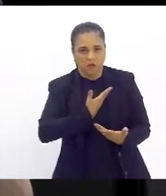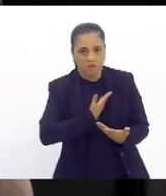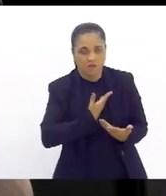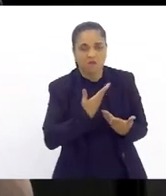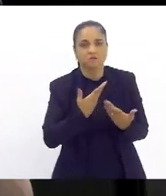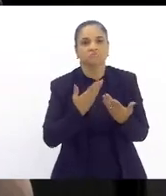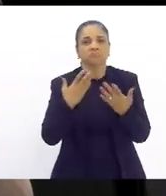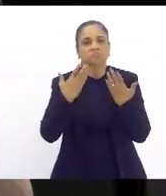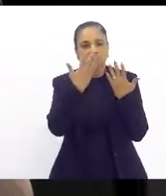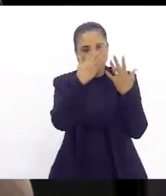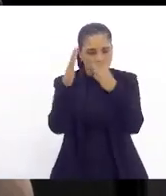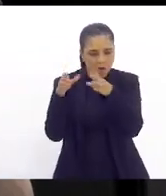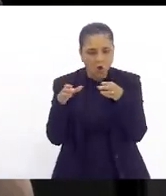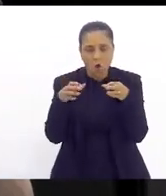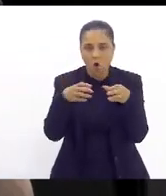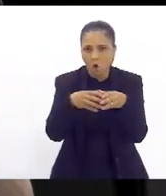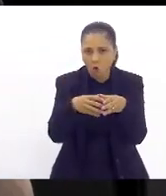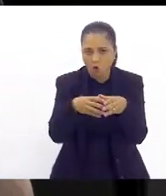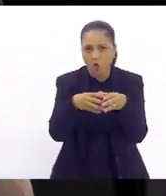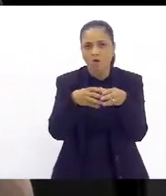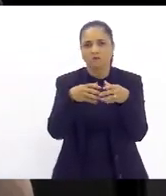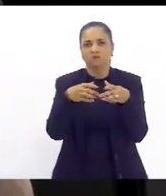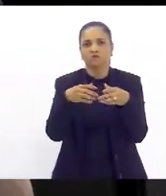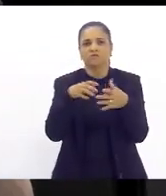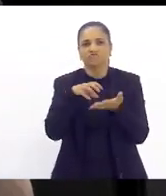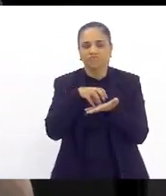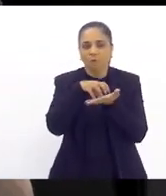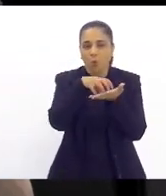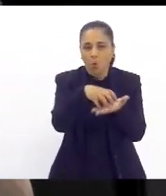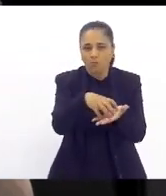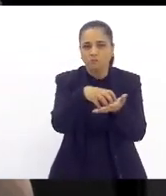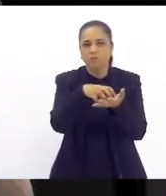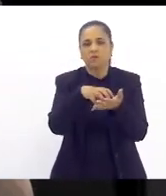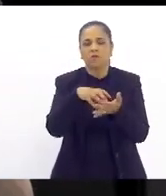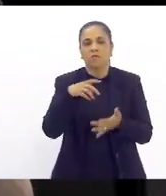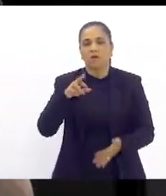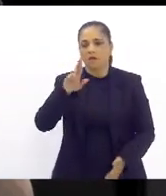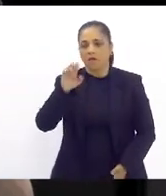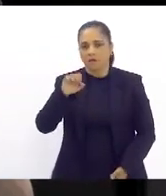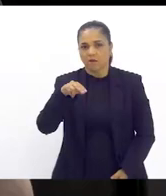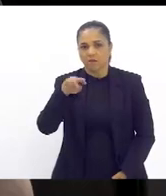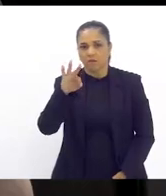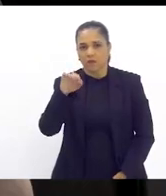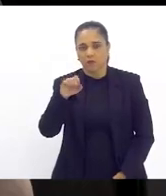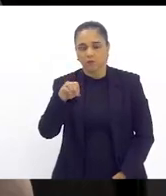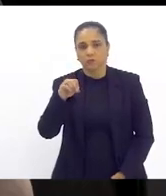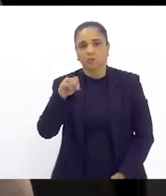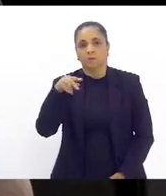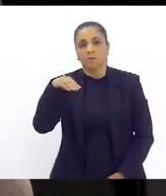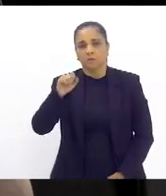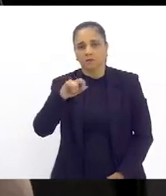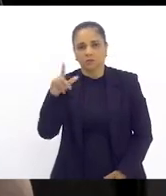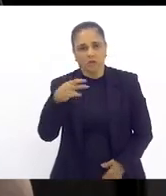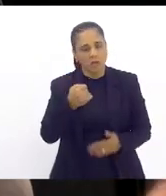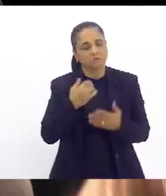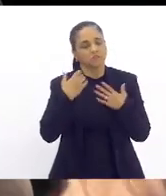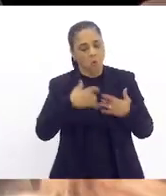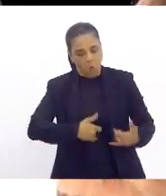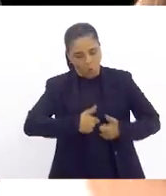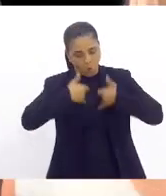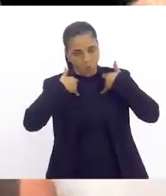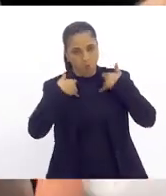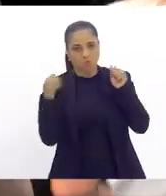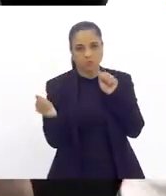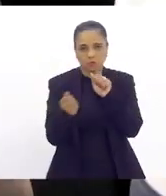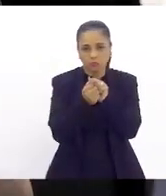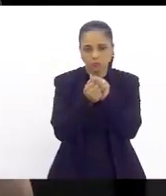de forma coletiva também com a comissão presidida pelo meu companheiro Renato Machado que faço parte com ele com muito orgulho é importante a gente estar